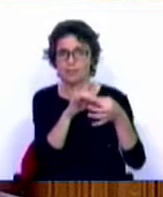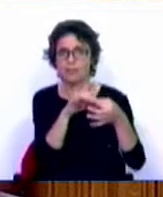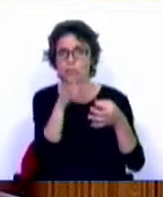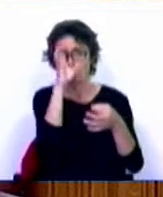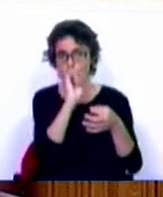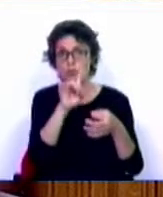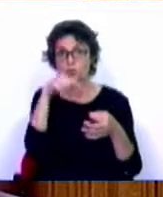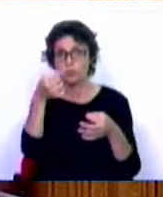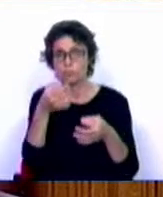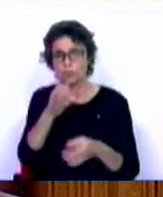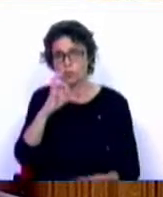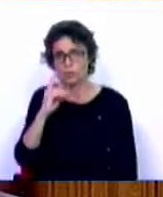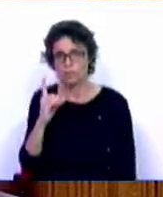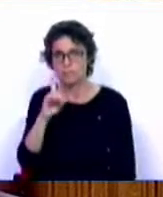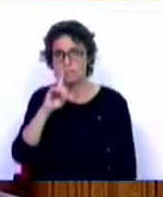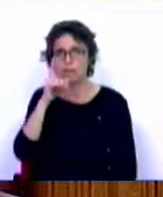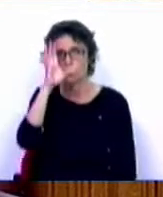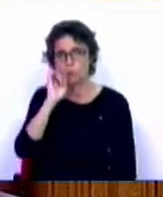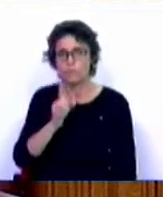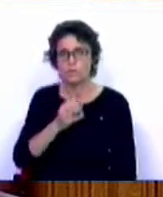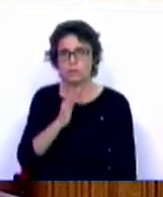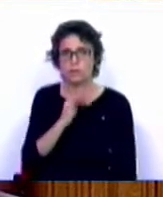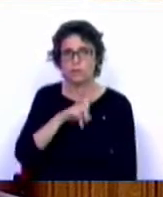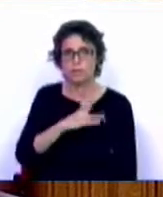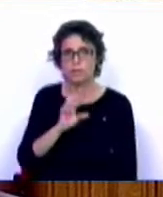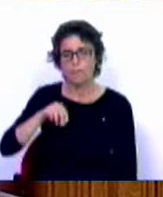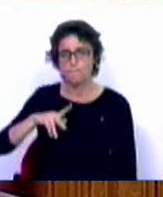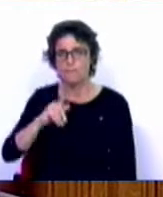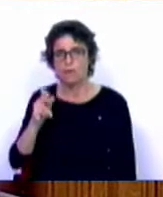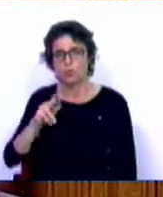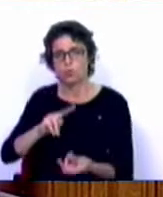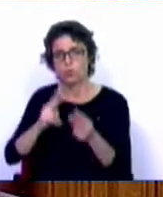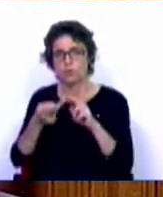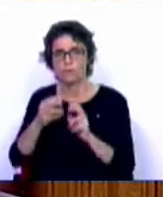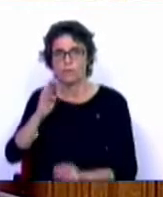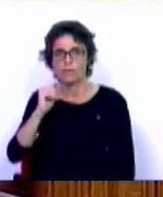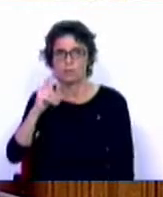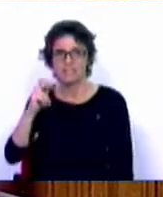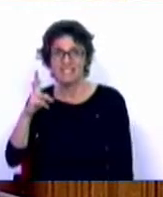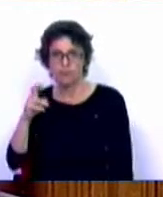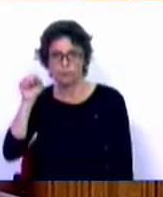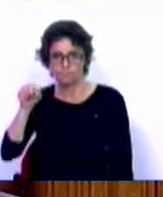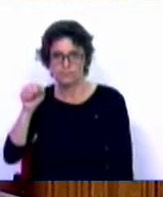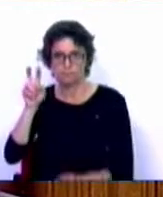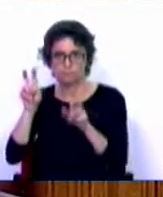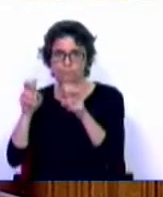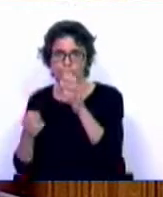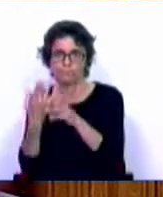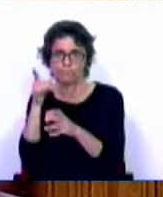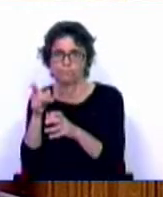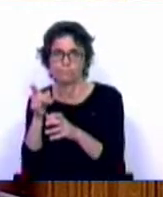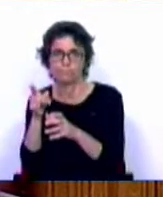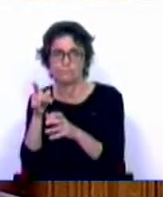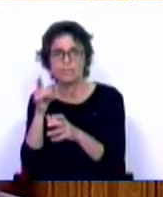a tutela do Ministro Eurico Melo, o SE foi transformado em SEF e assumiu, no Diário da República,